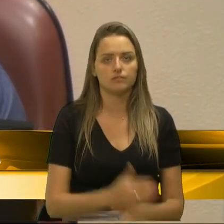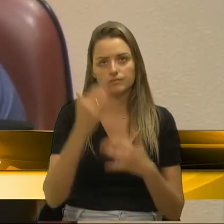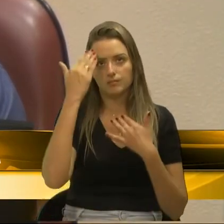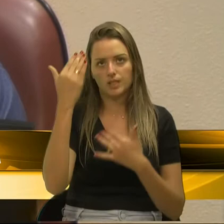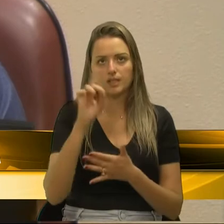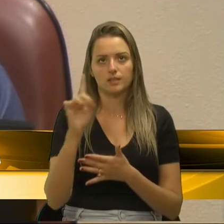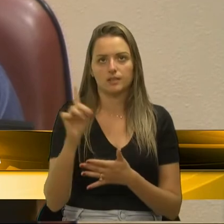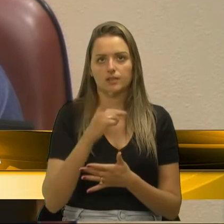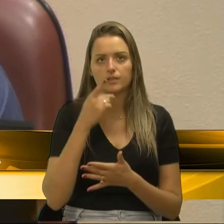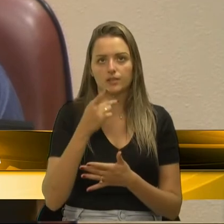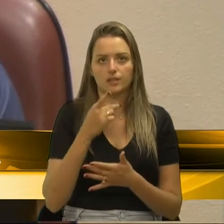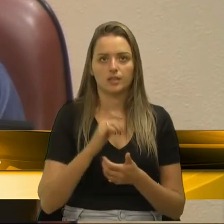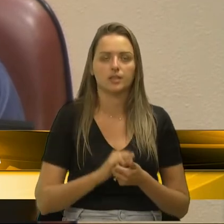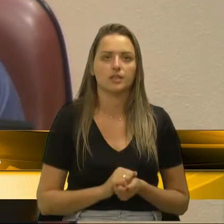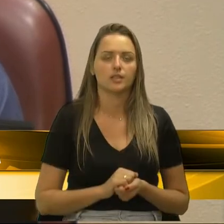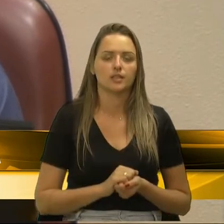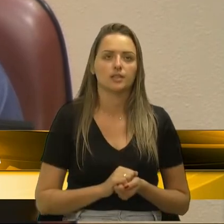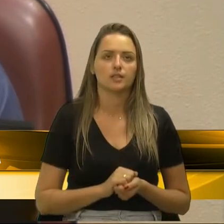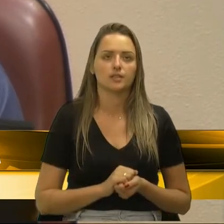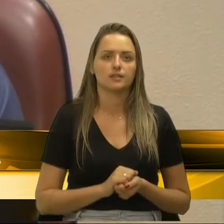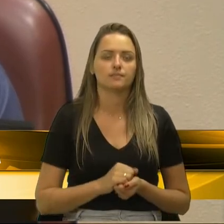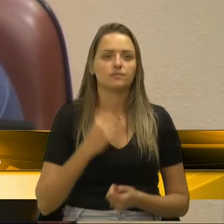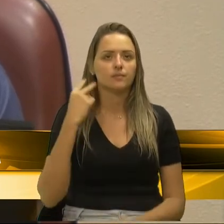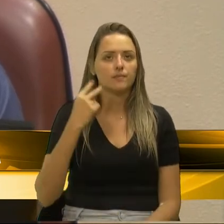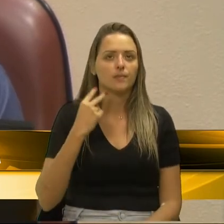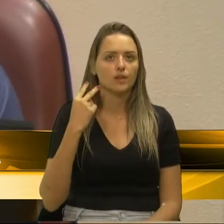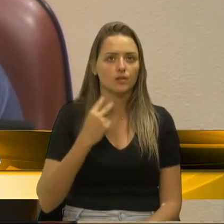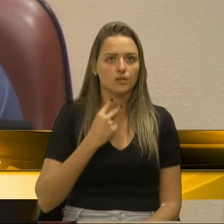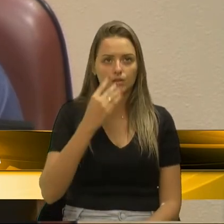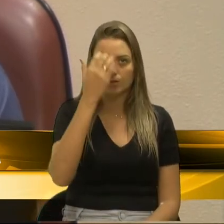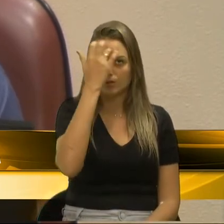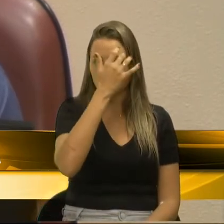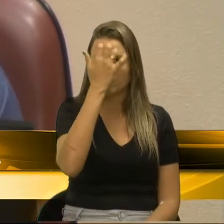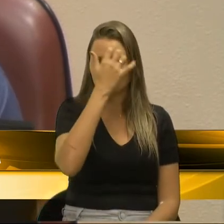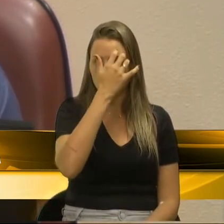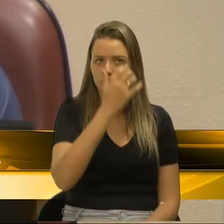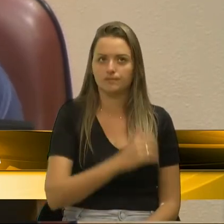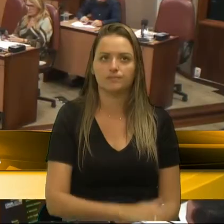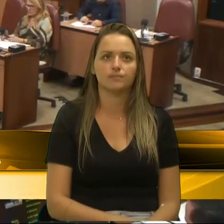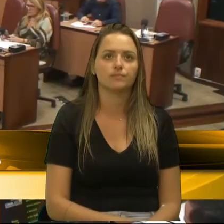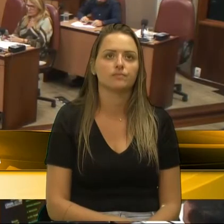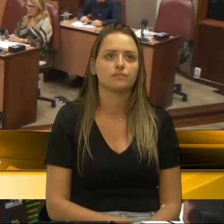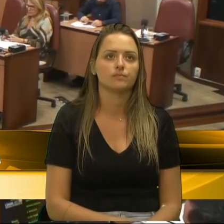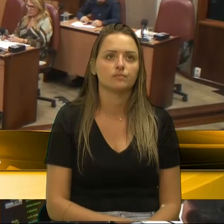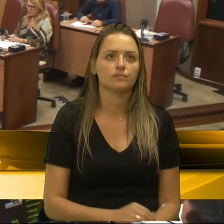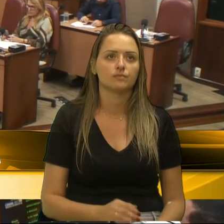mão, agradece, abre mão. Com a palavra, a vereadora Adiló de Domênico.